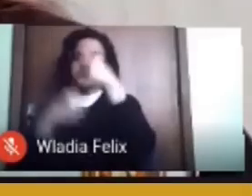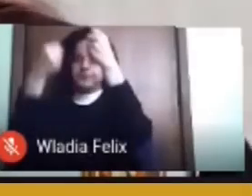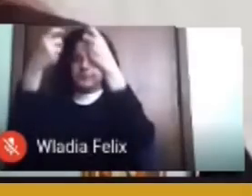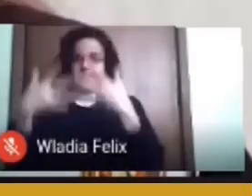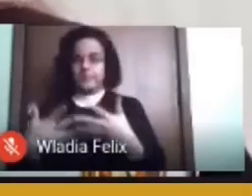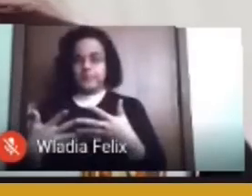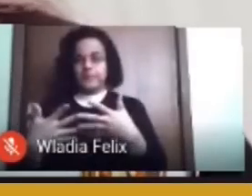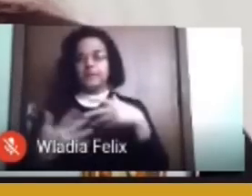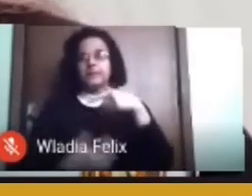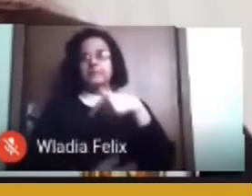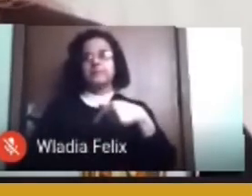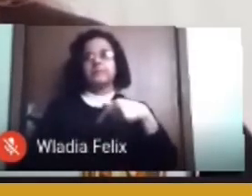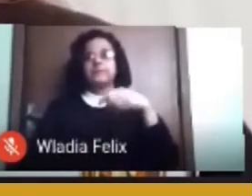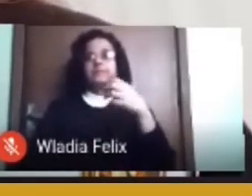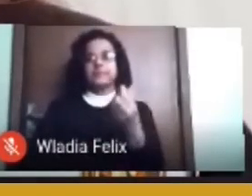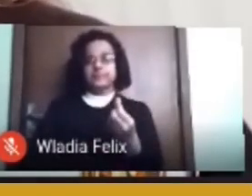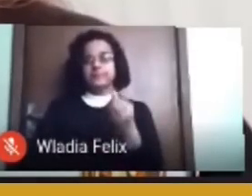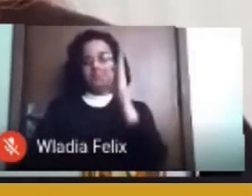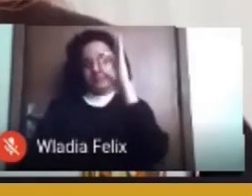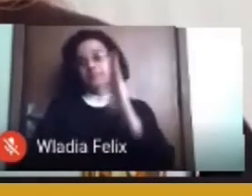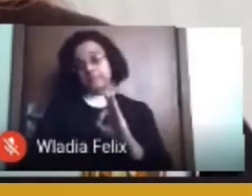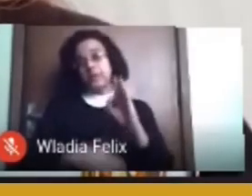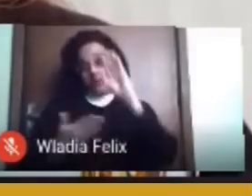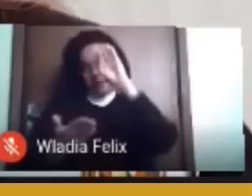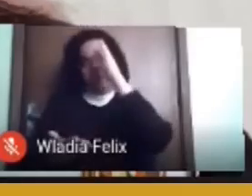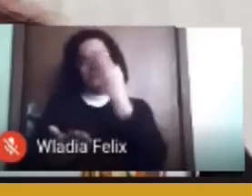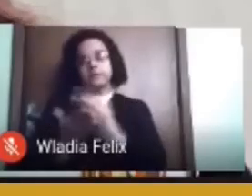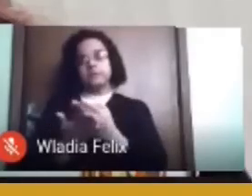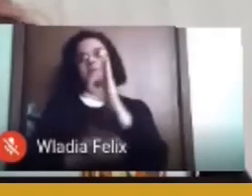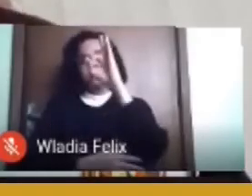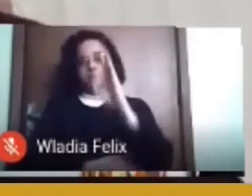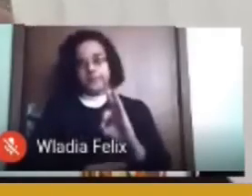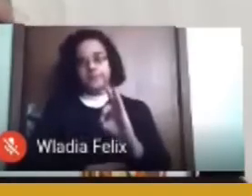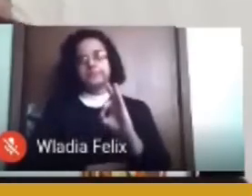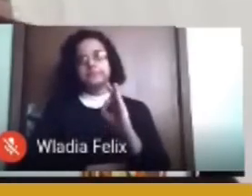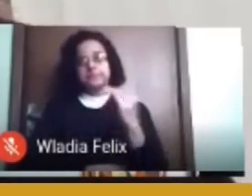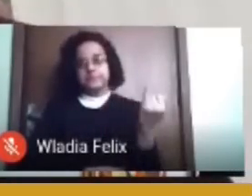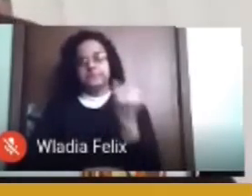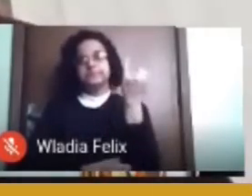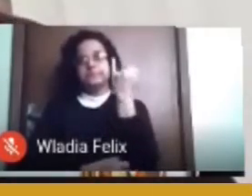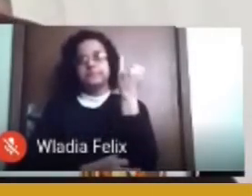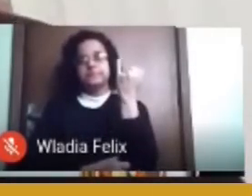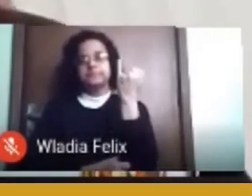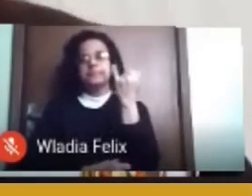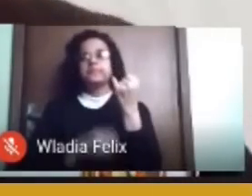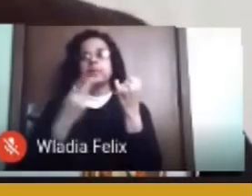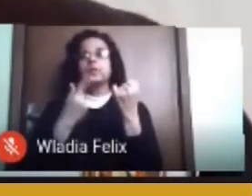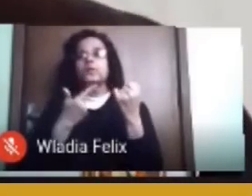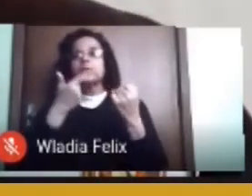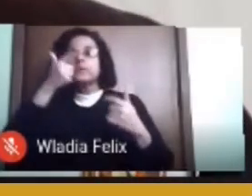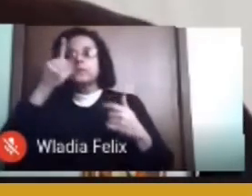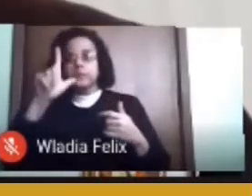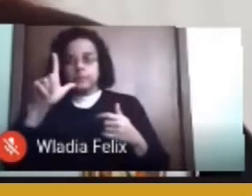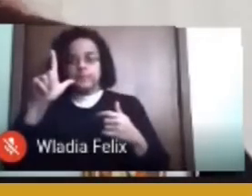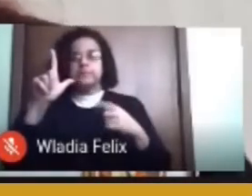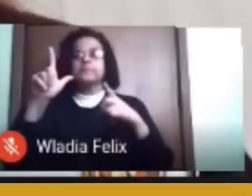significativa. Outro item aqui que nós temos são por tipificação.